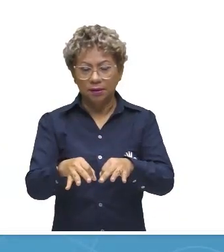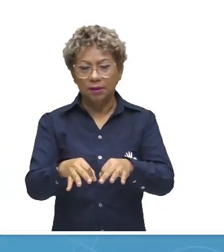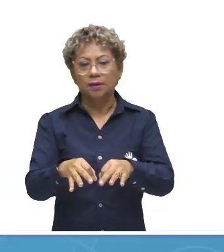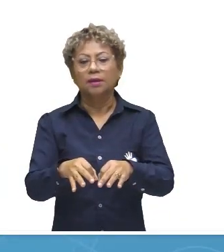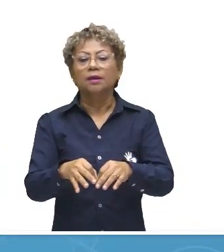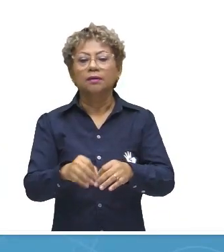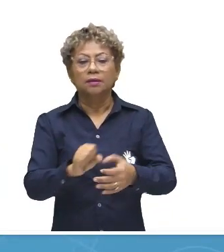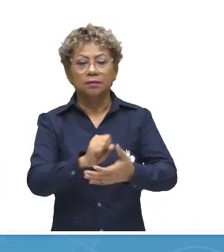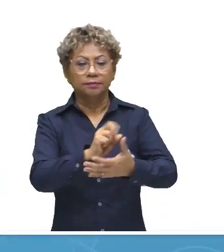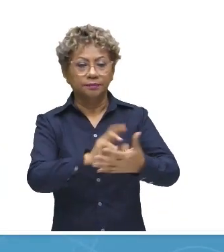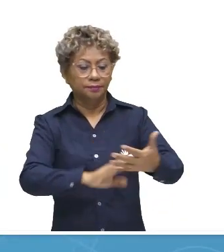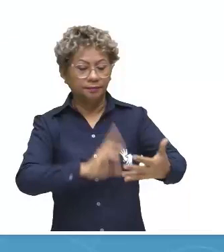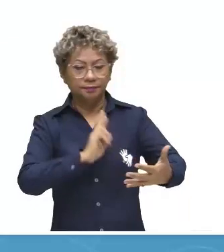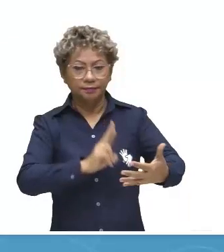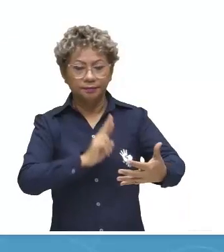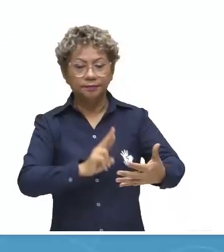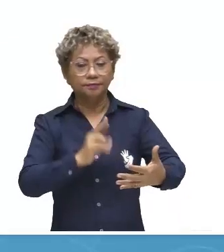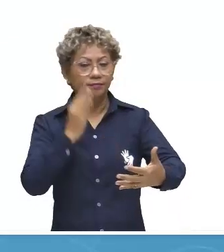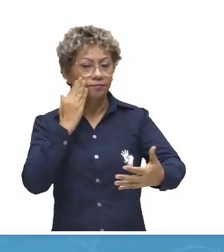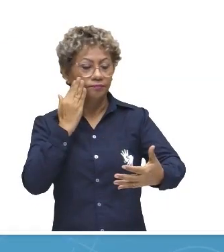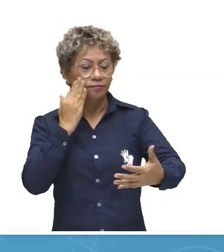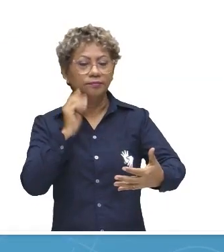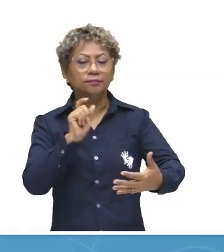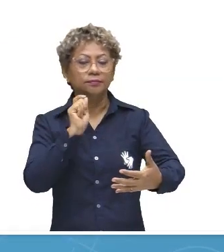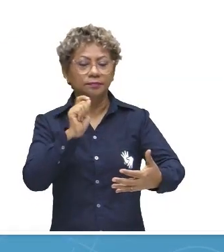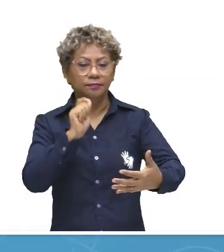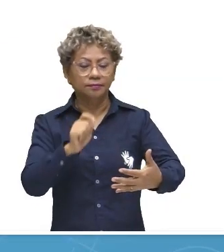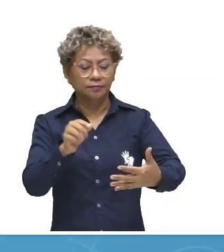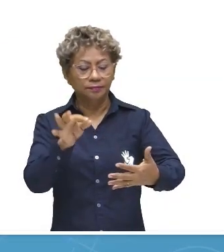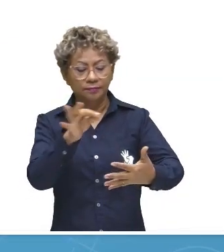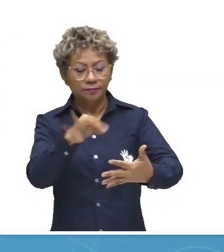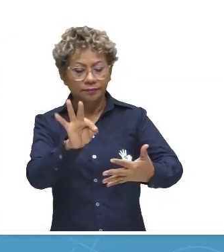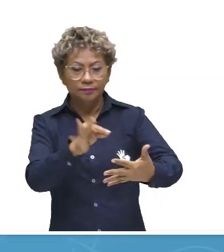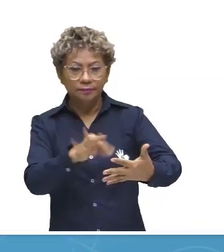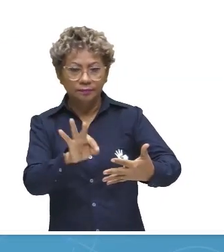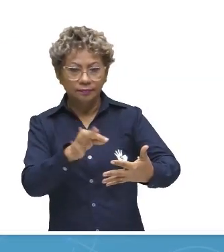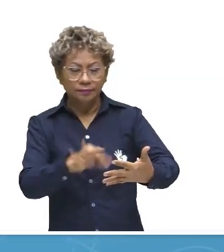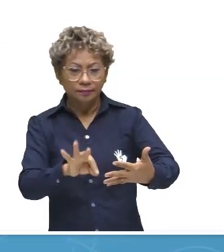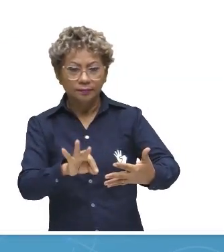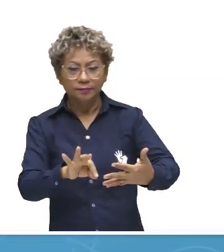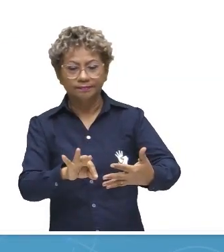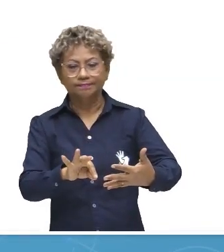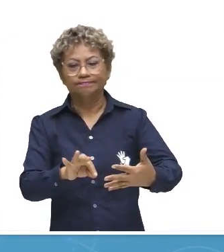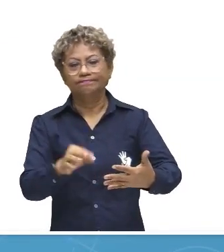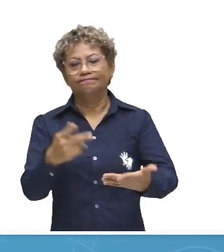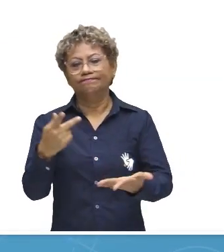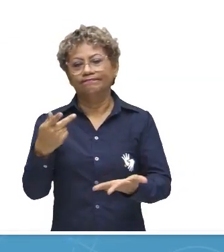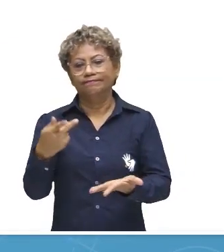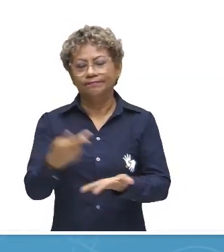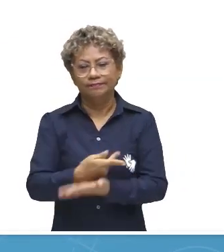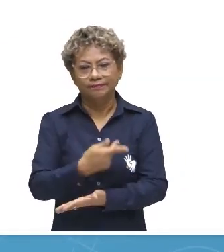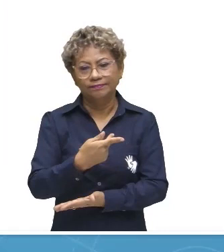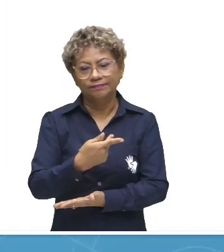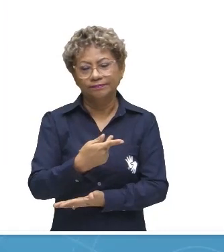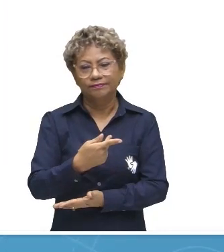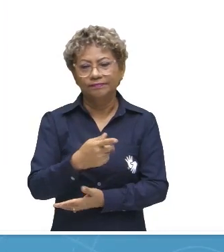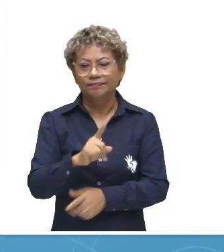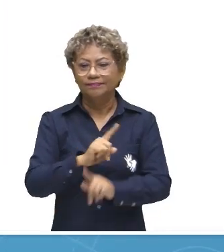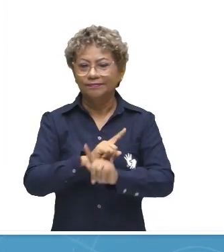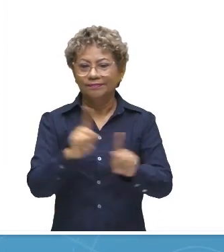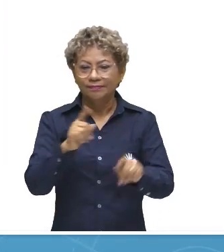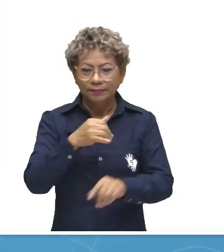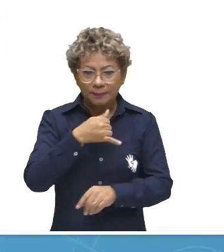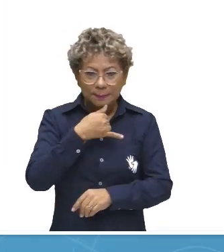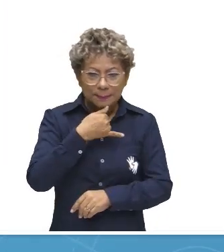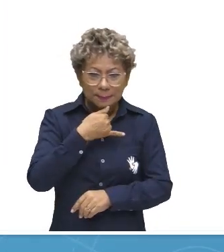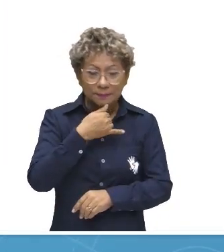ver aí quem acertou e quem não acertou. Quem acertou, os meus parabéns. Quem não acertou, não fique triste, porque... A partir do momento que você